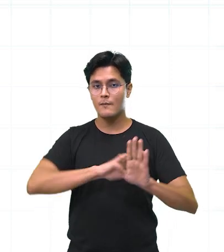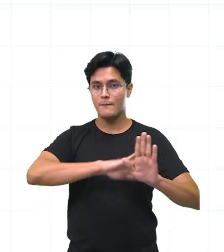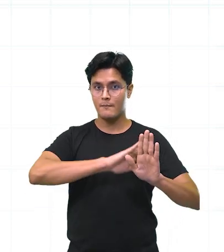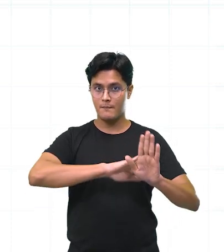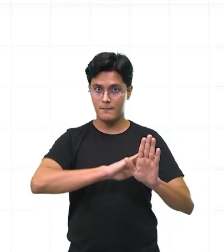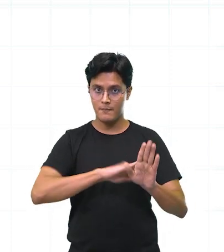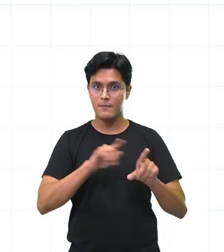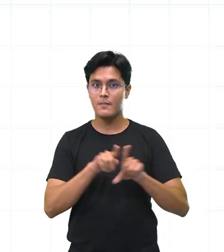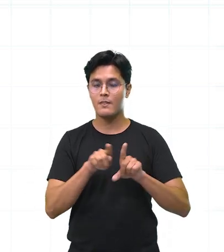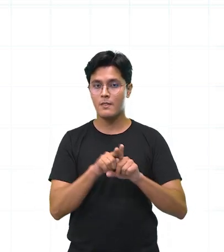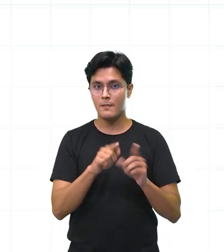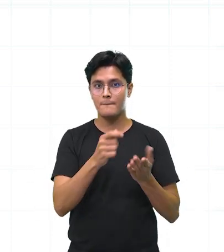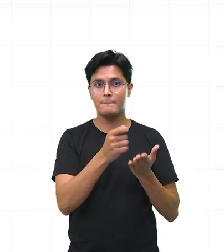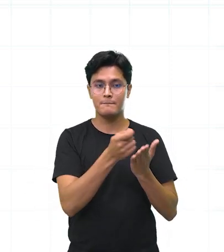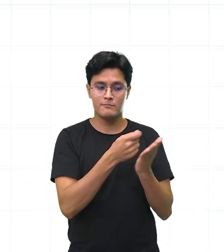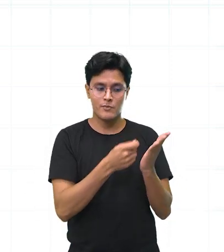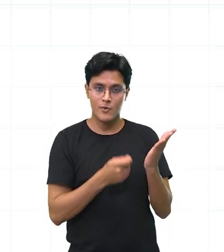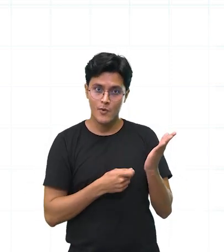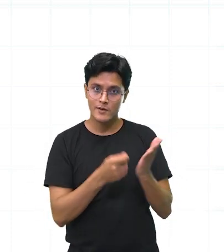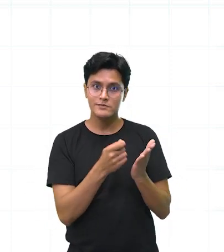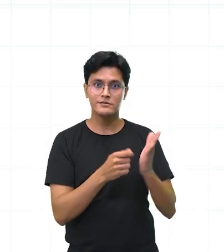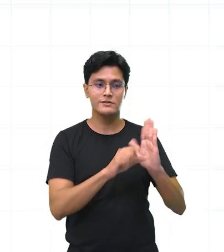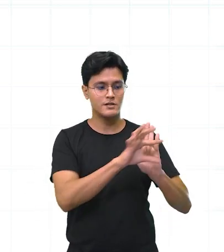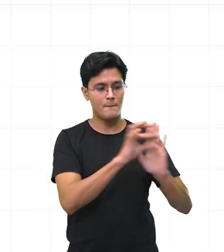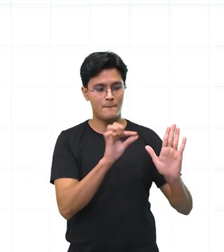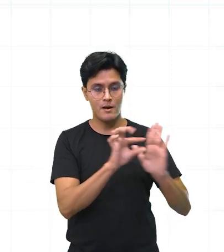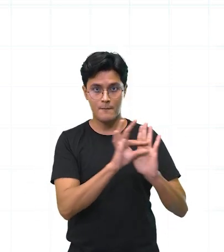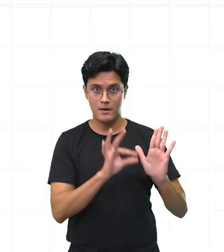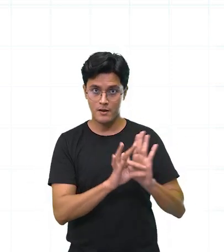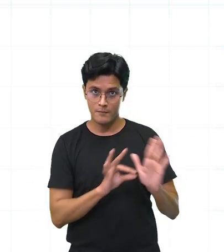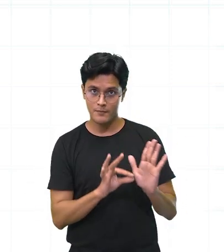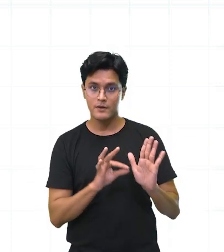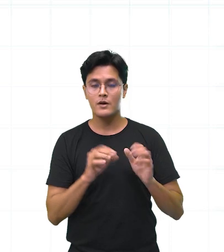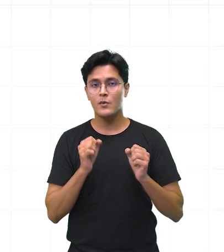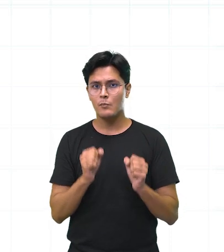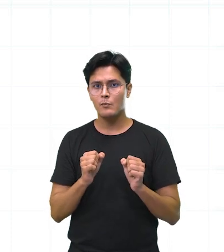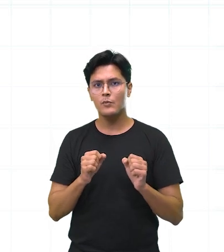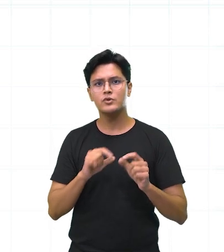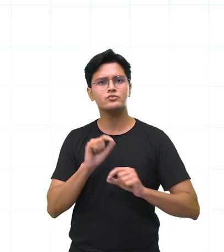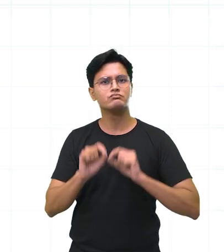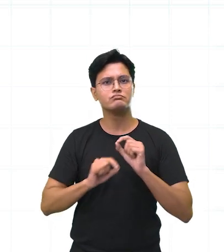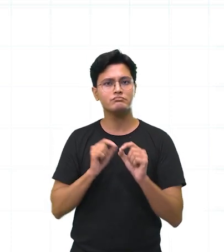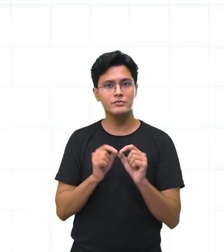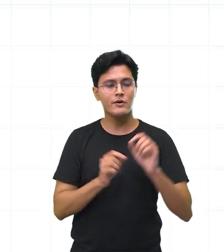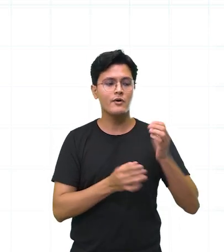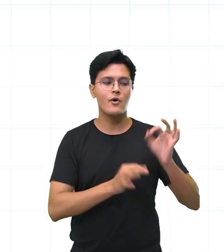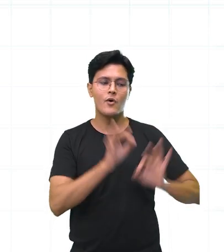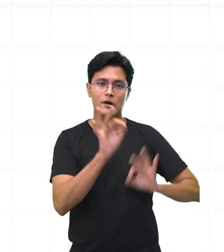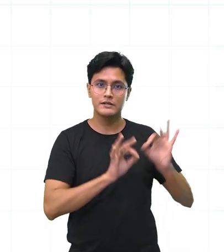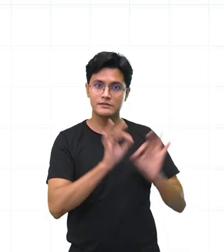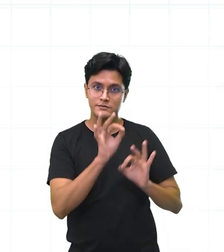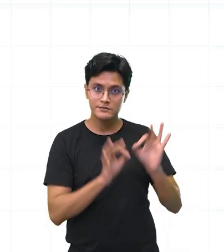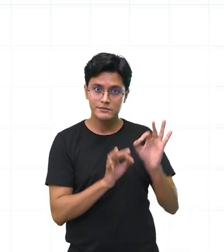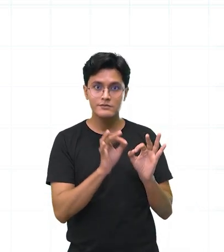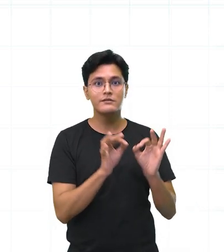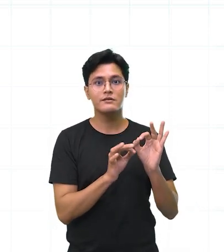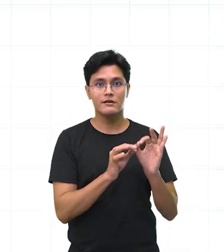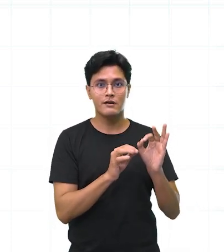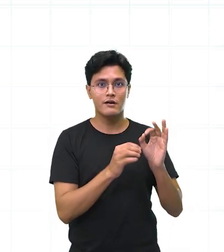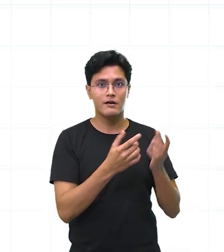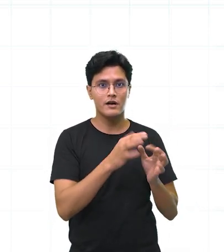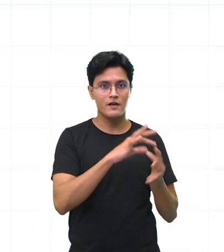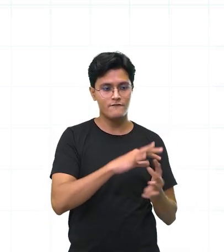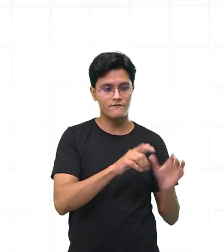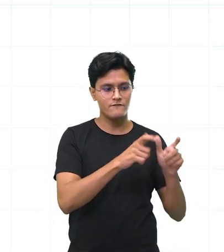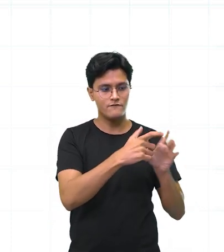pela escrita em versos, os quais podem ser elaborados em forma fixa